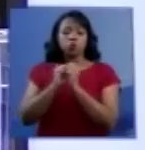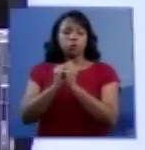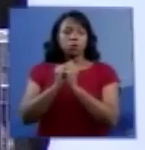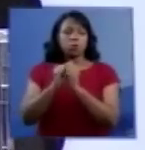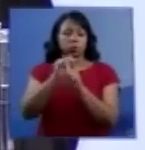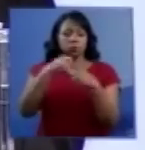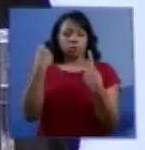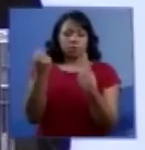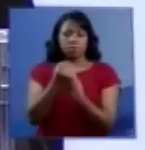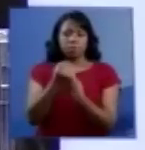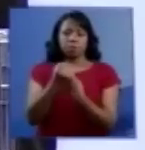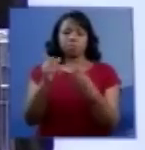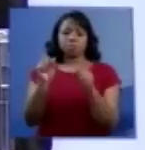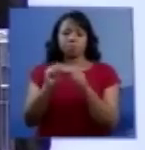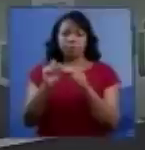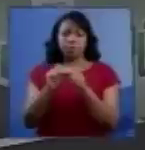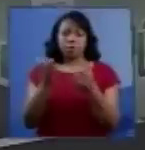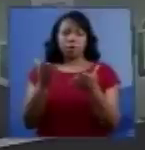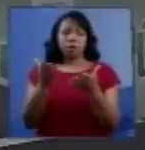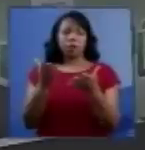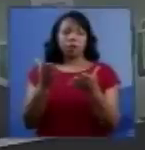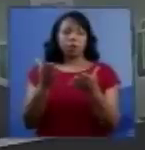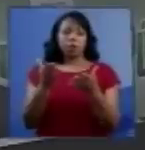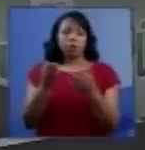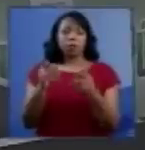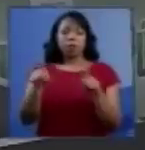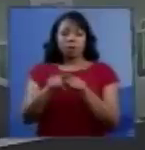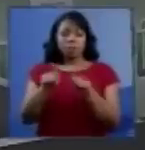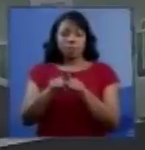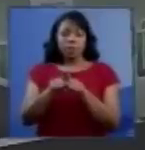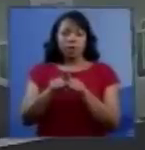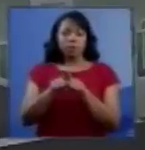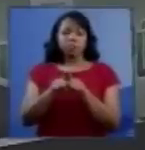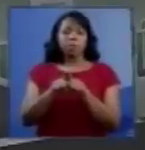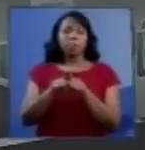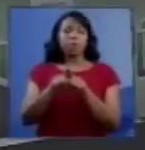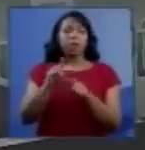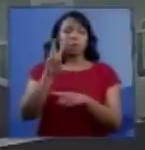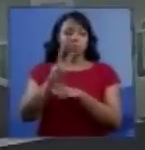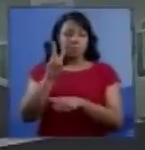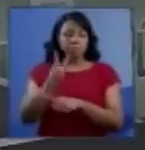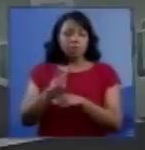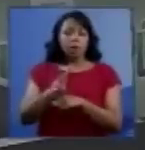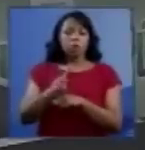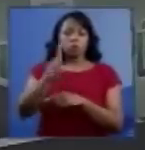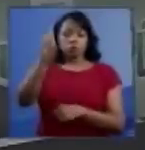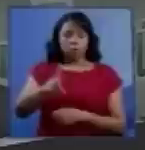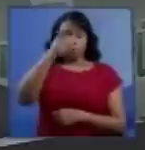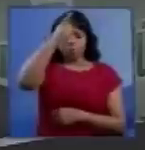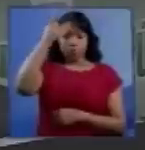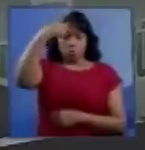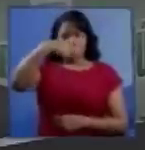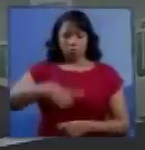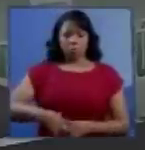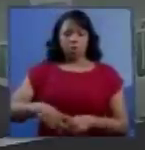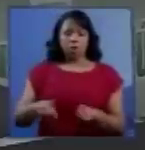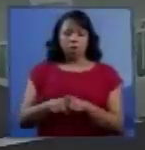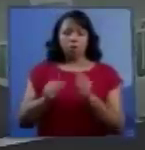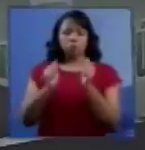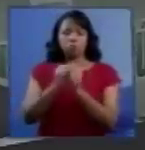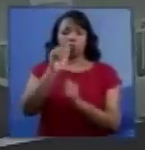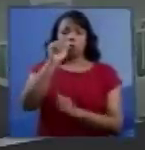obrigação de promover e de defender esses direitos da pessoa humana do